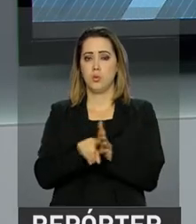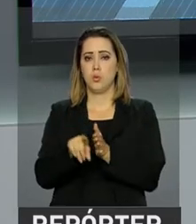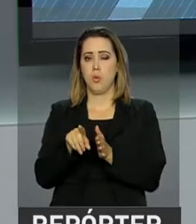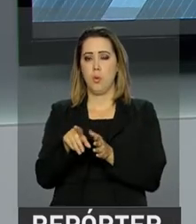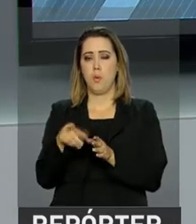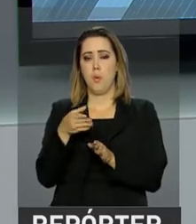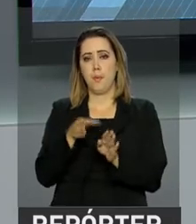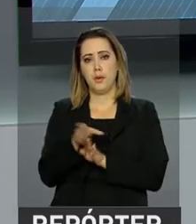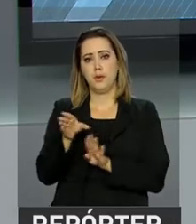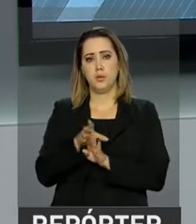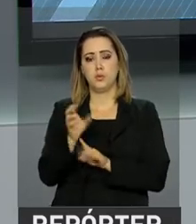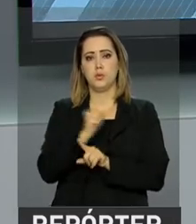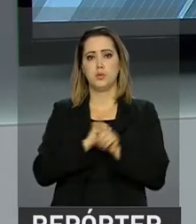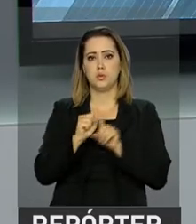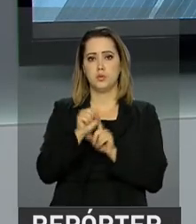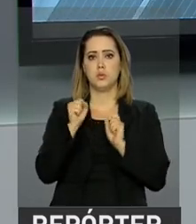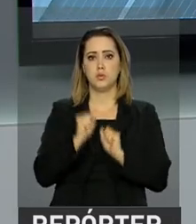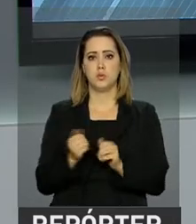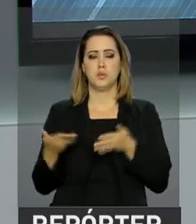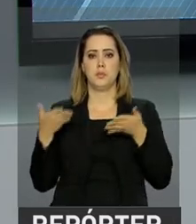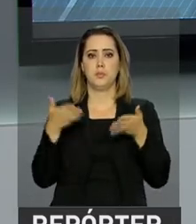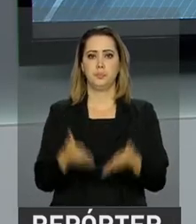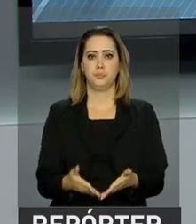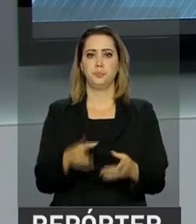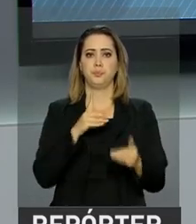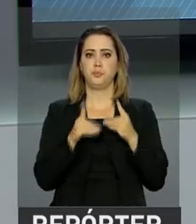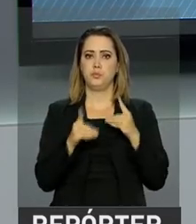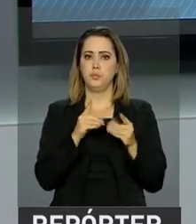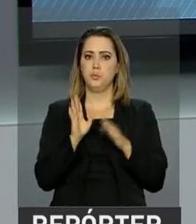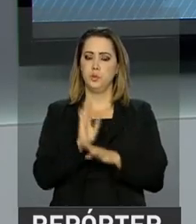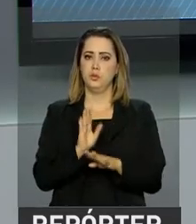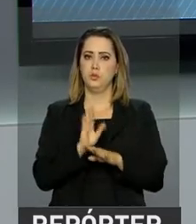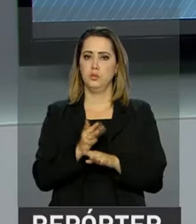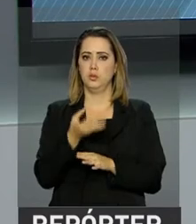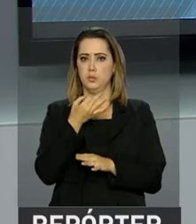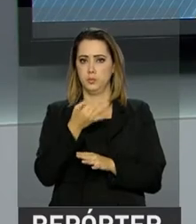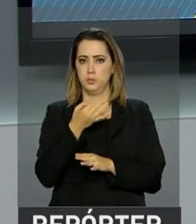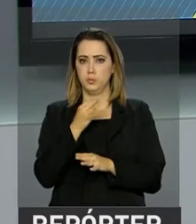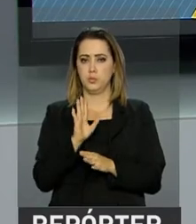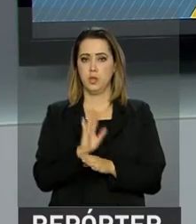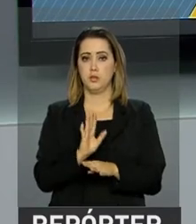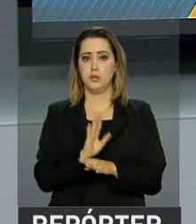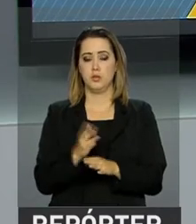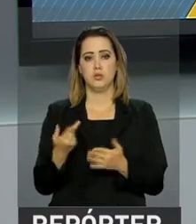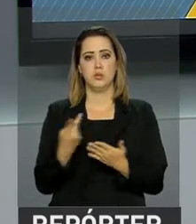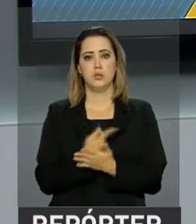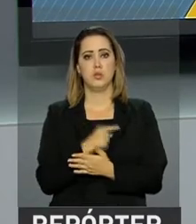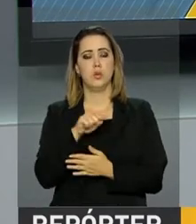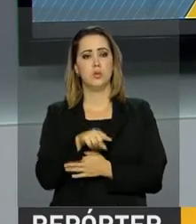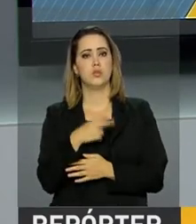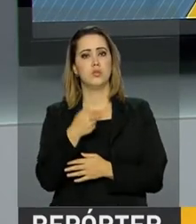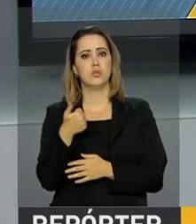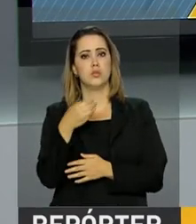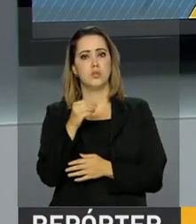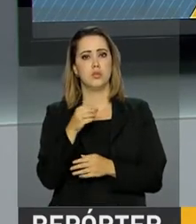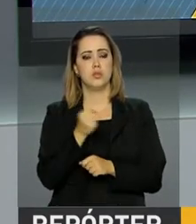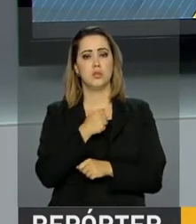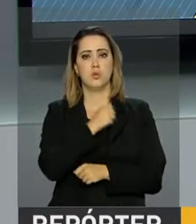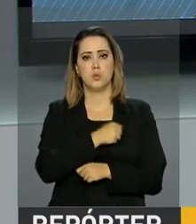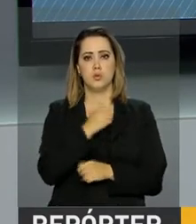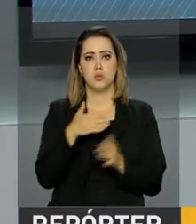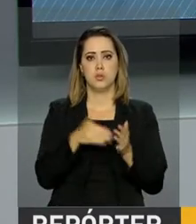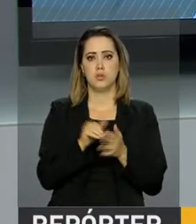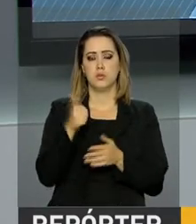que toda a sociedade possa participar da discussão e contribuir com sugestões. As contribuições devem ser enviadas no período de 10